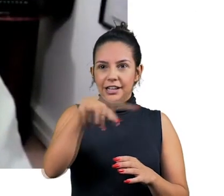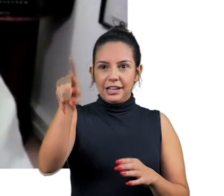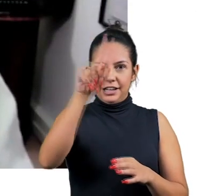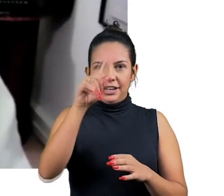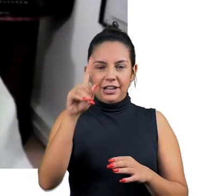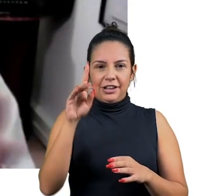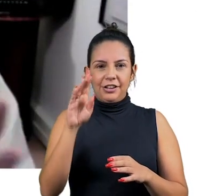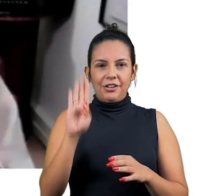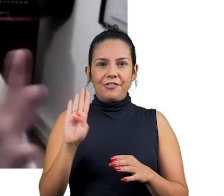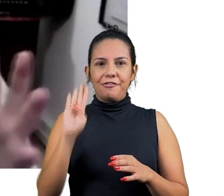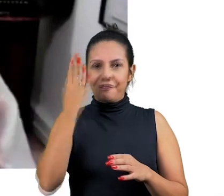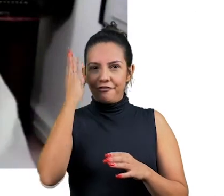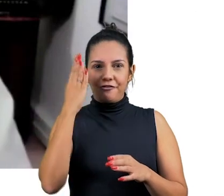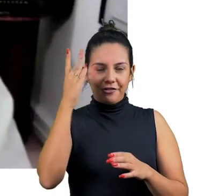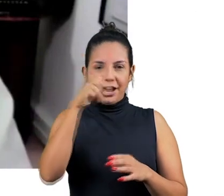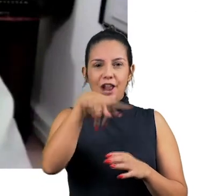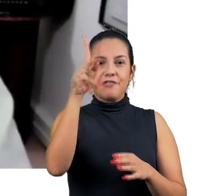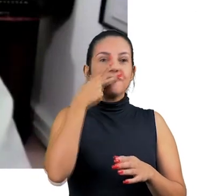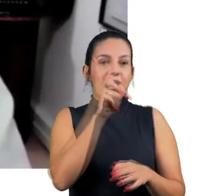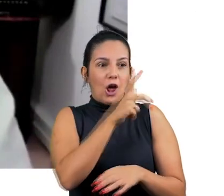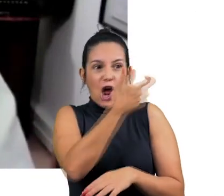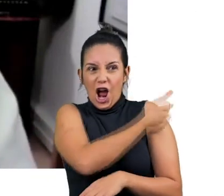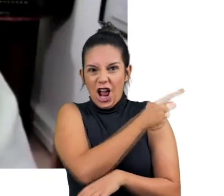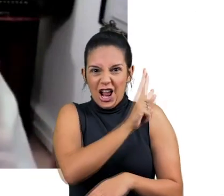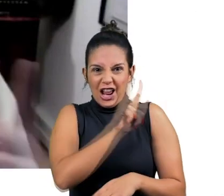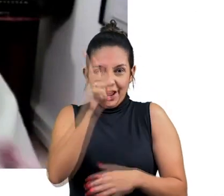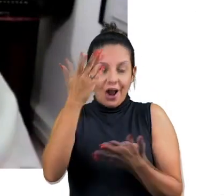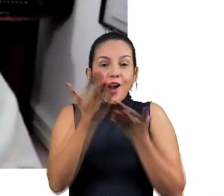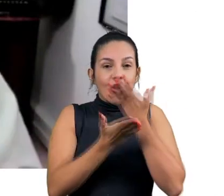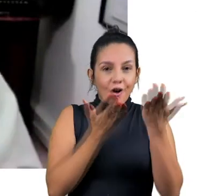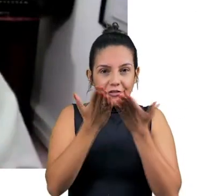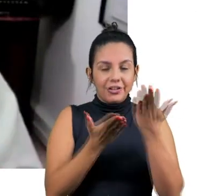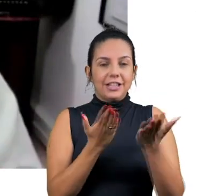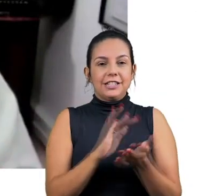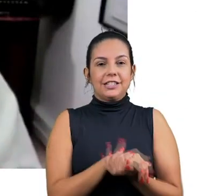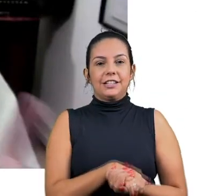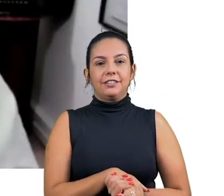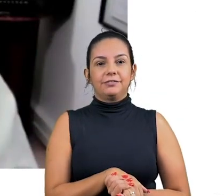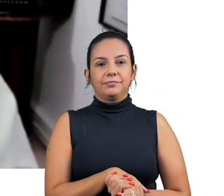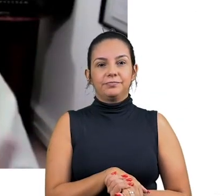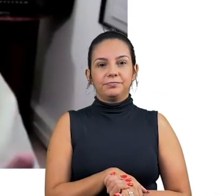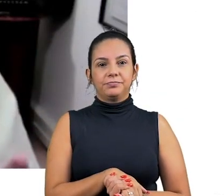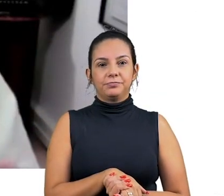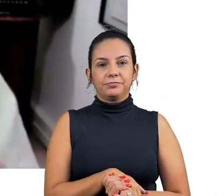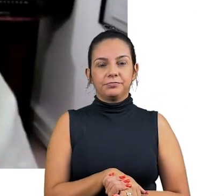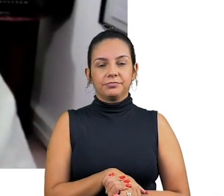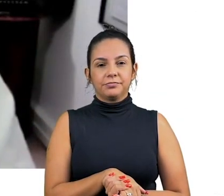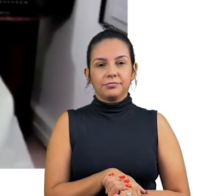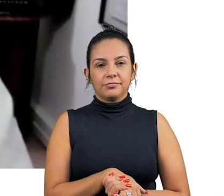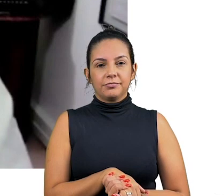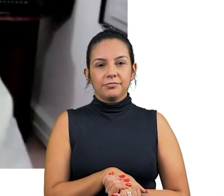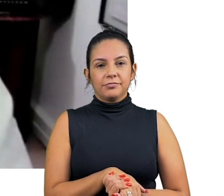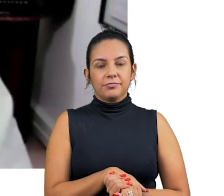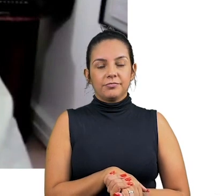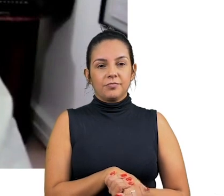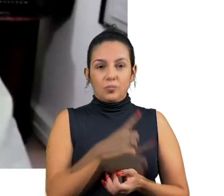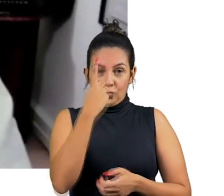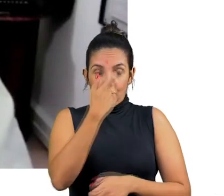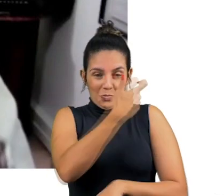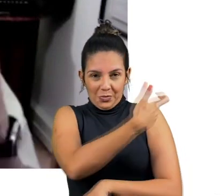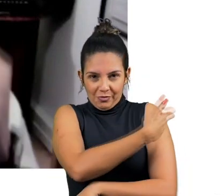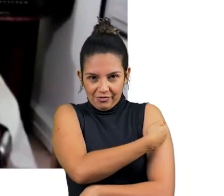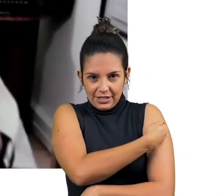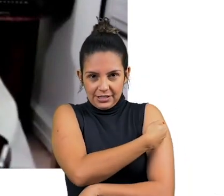fica convencido. Se bobear, você desconvence. Mas olha, olha só o tempo que uma